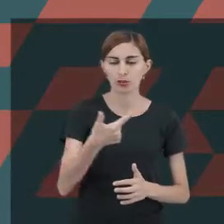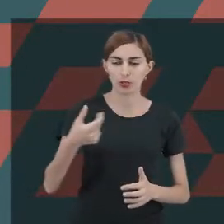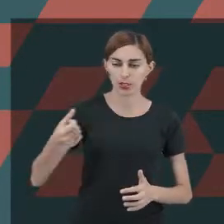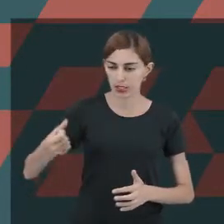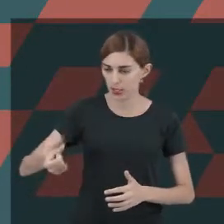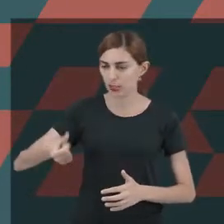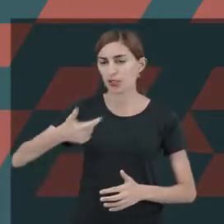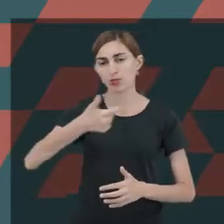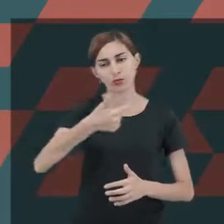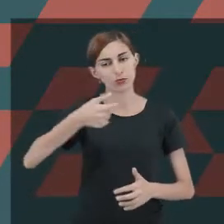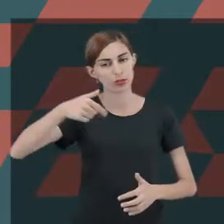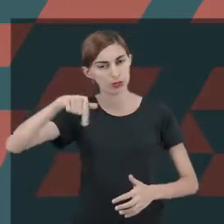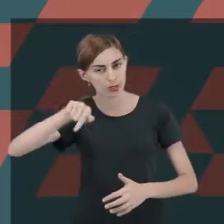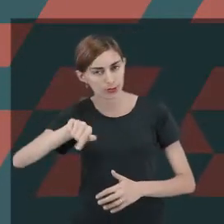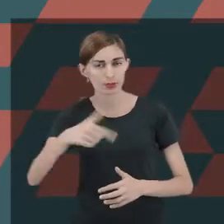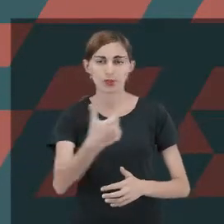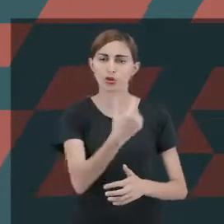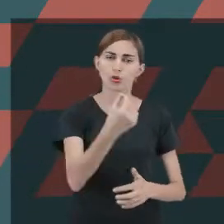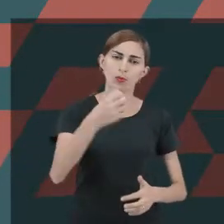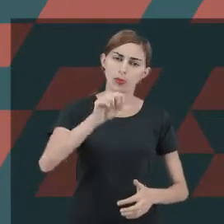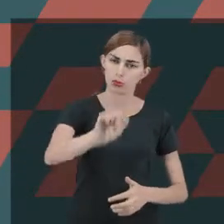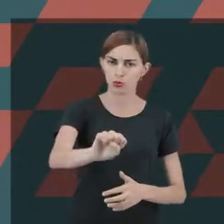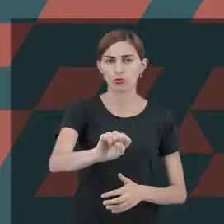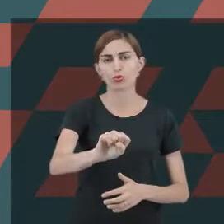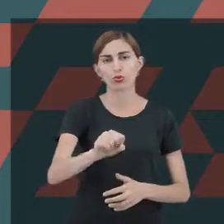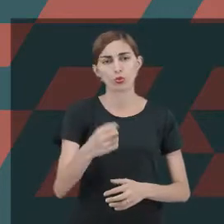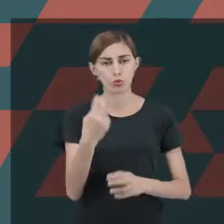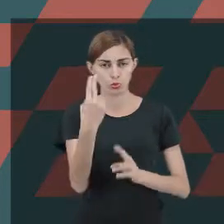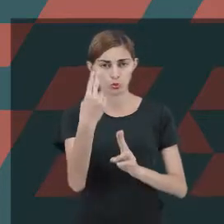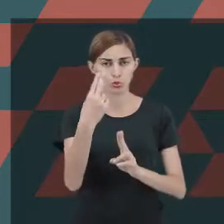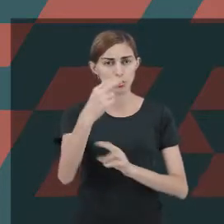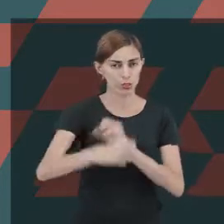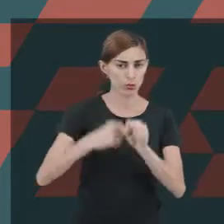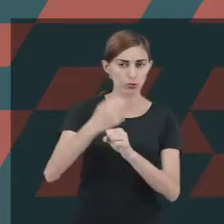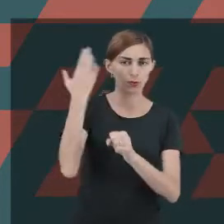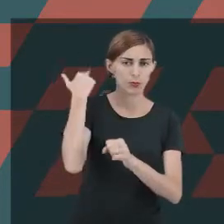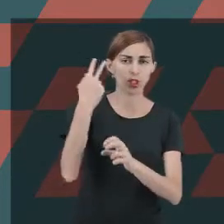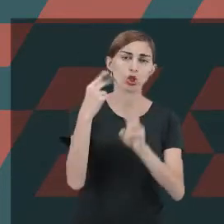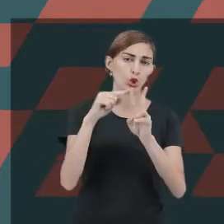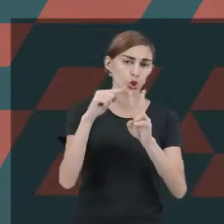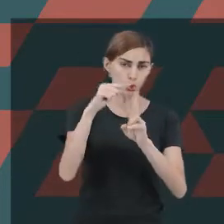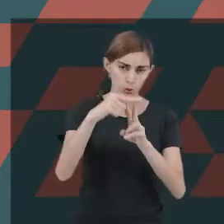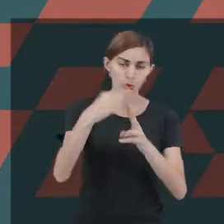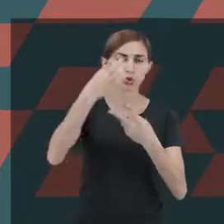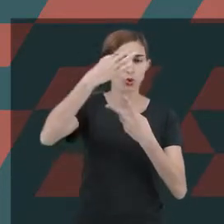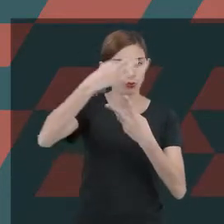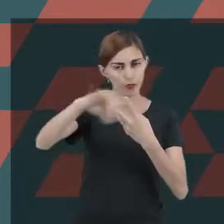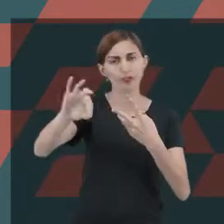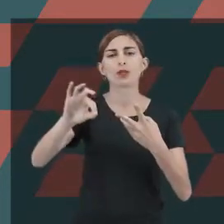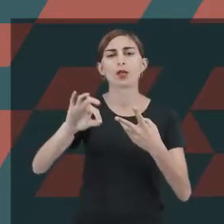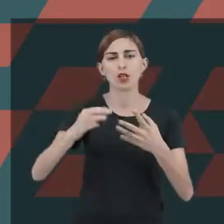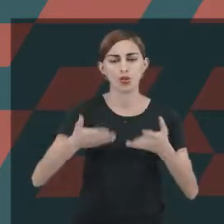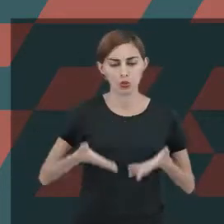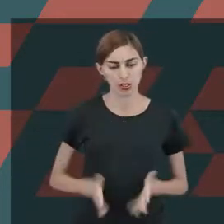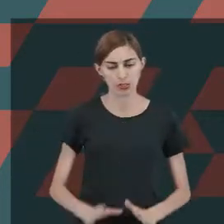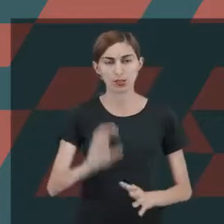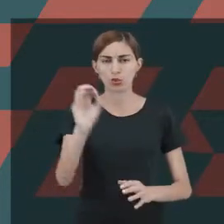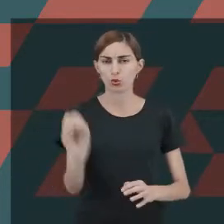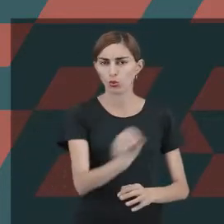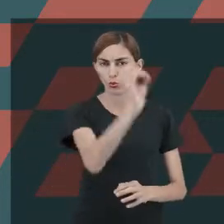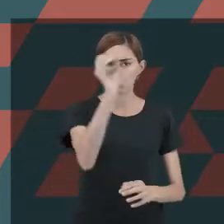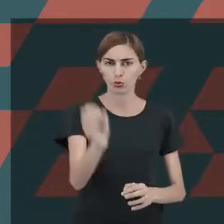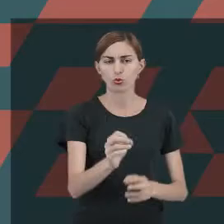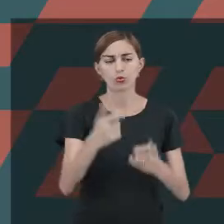o ano passado, em outubro e novembro, tivemos notificação de 2 casos confirmados, um nascido em outubro e outro